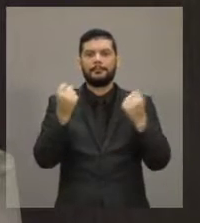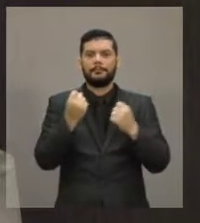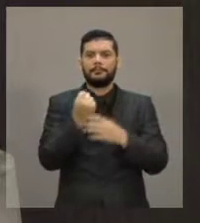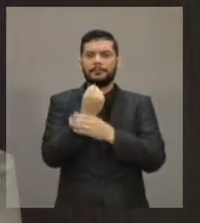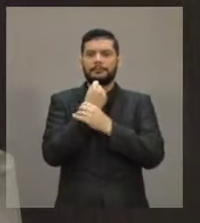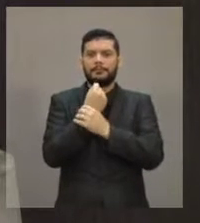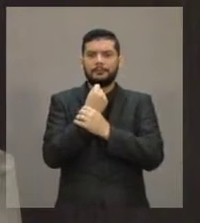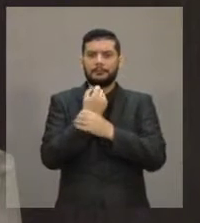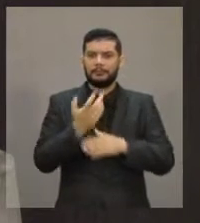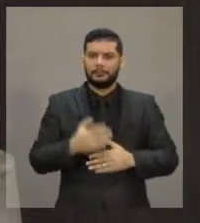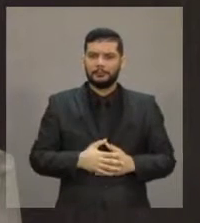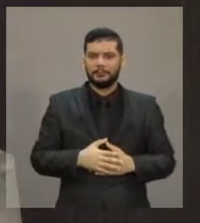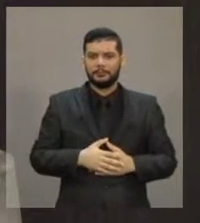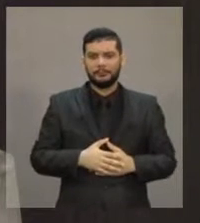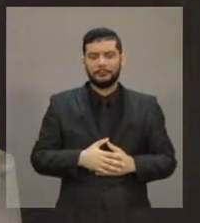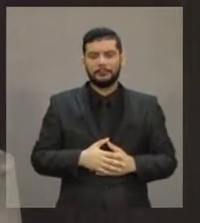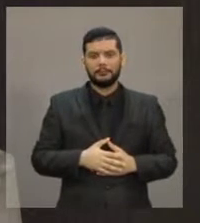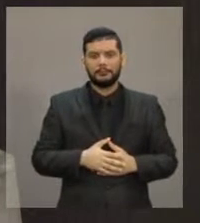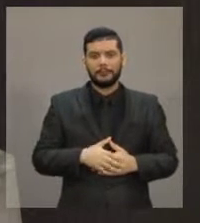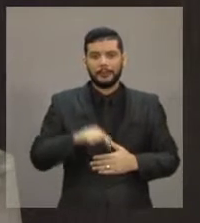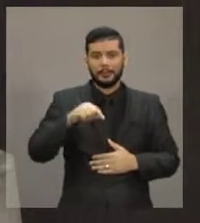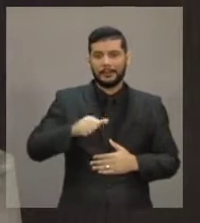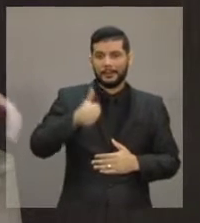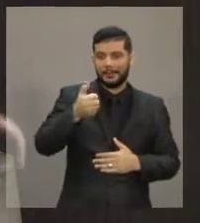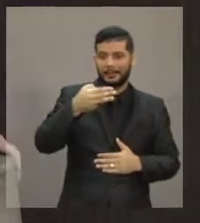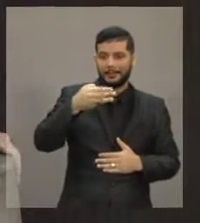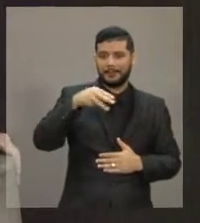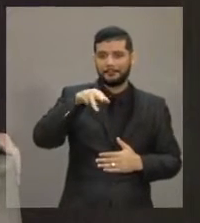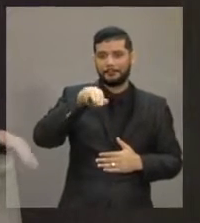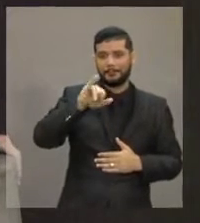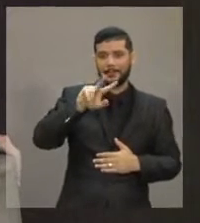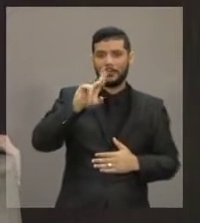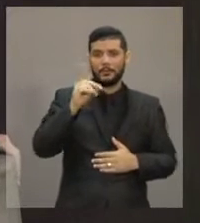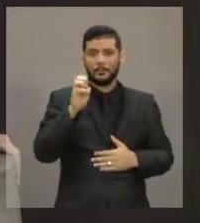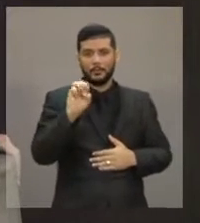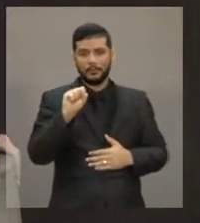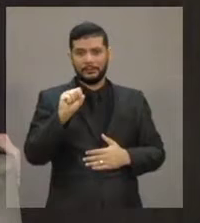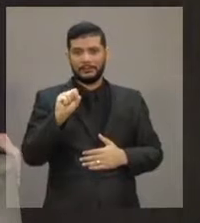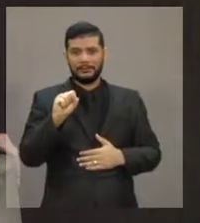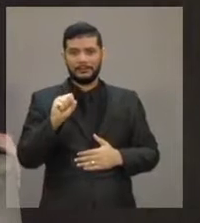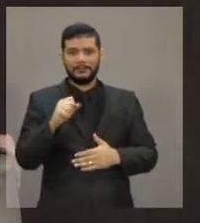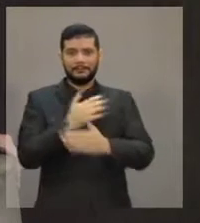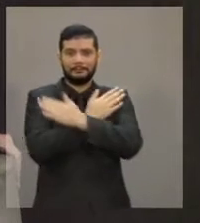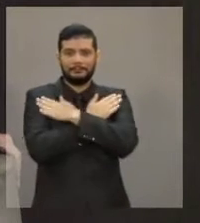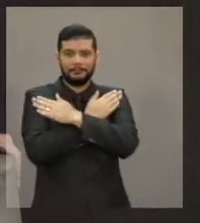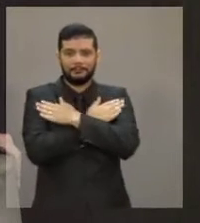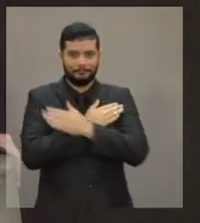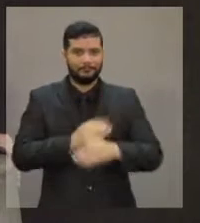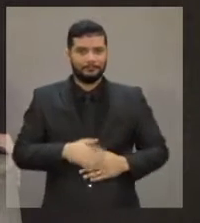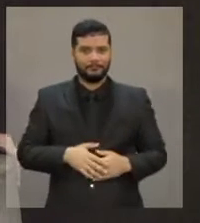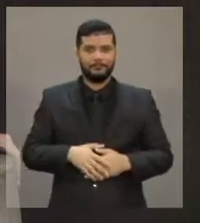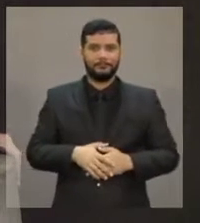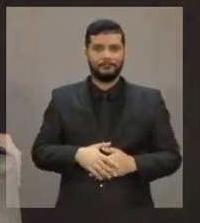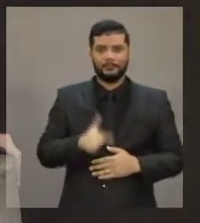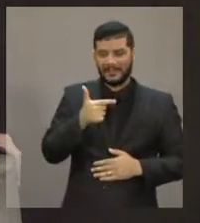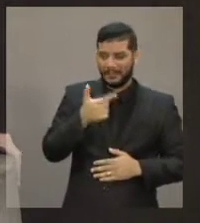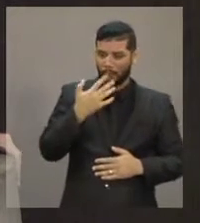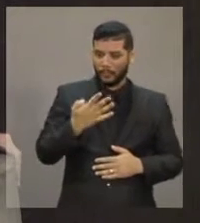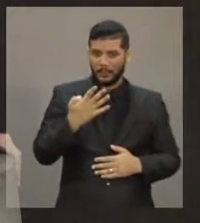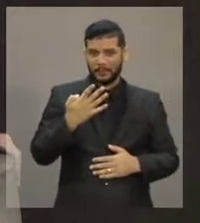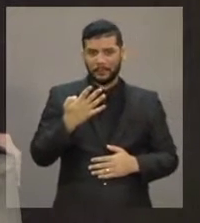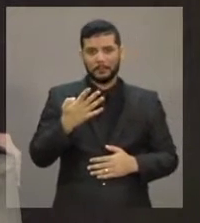com 13 milhões de desempregados, 5 milhões de desalentados, 24 milhões de